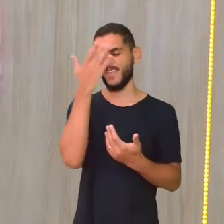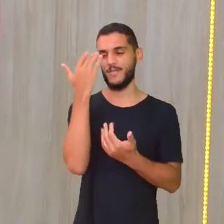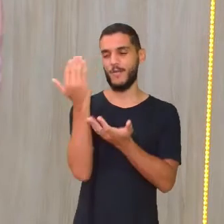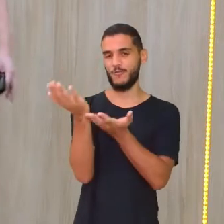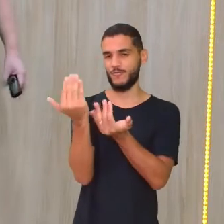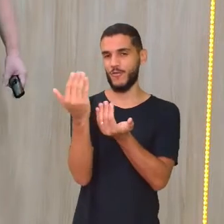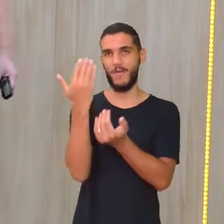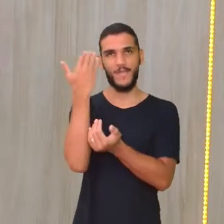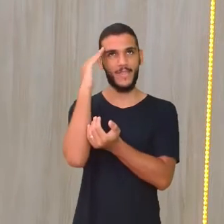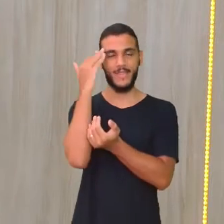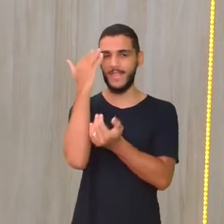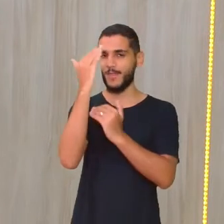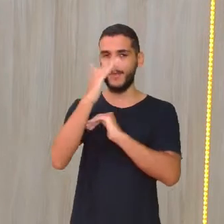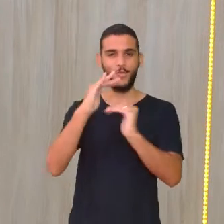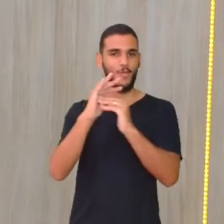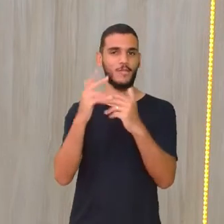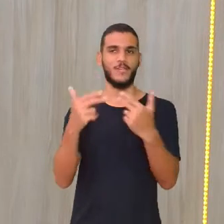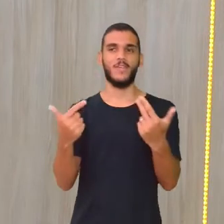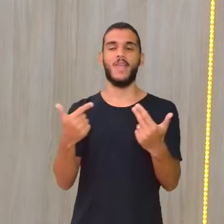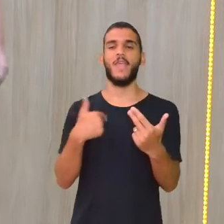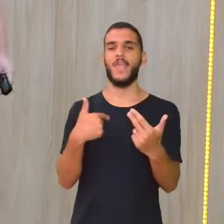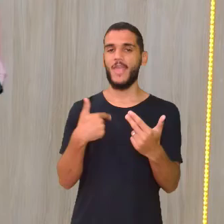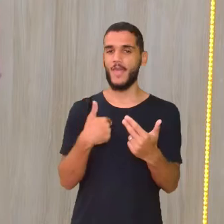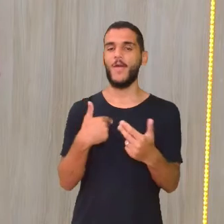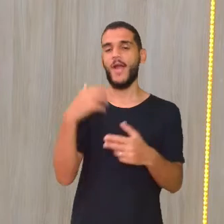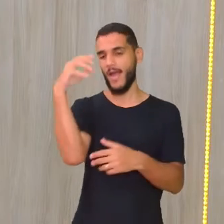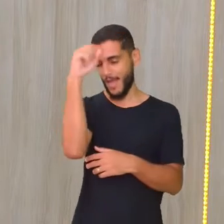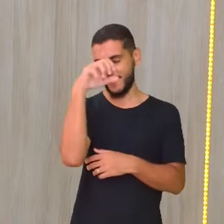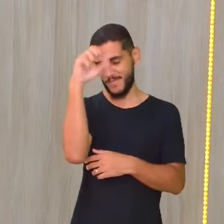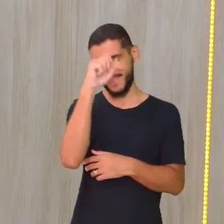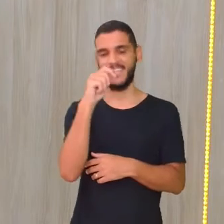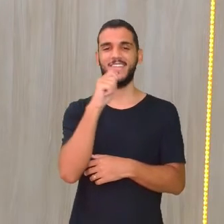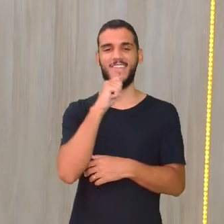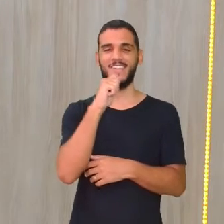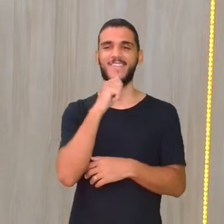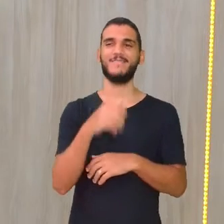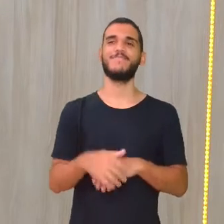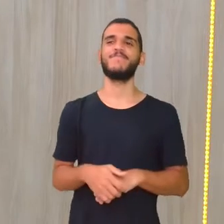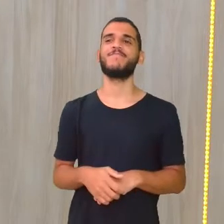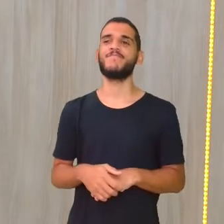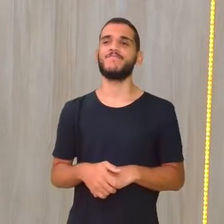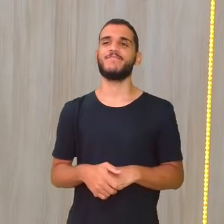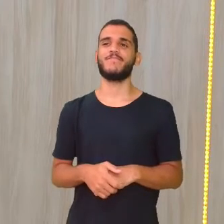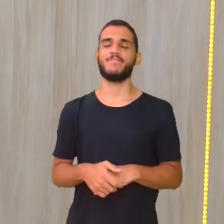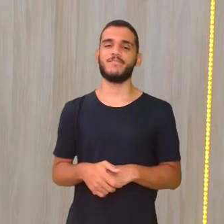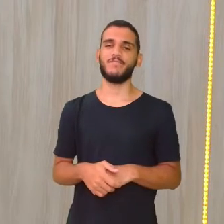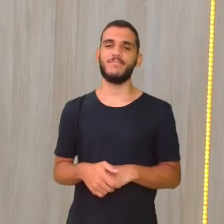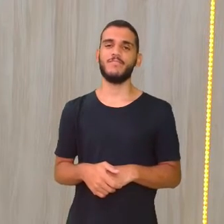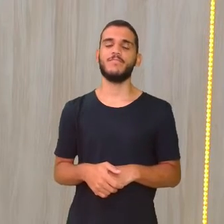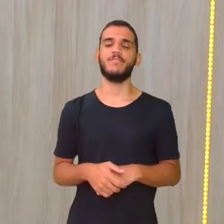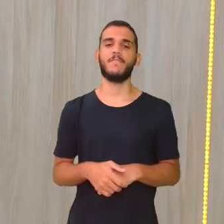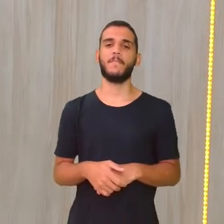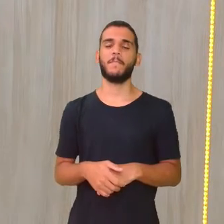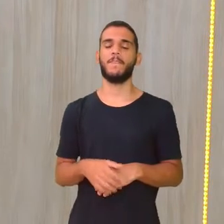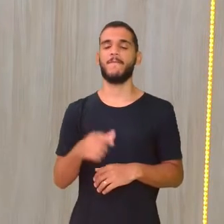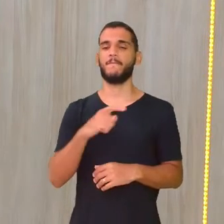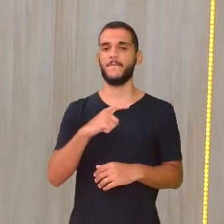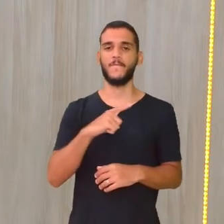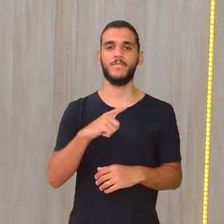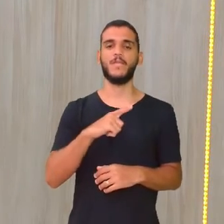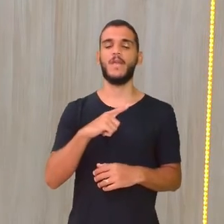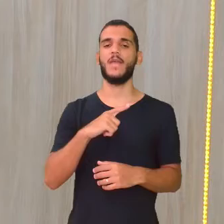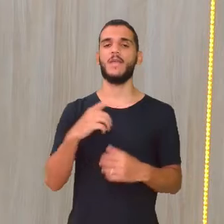entende tudo isso de internet. Eu estou engateando, mas eu chego lá. aqui o tripé do